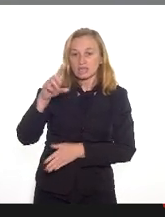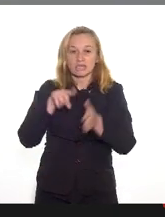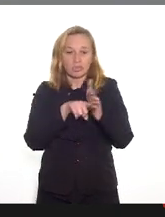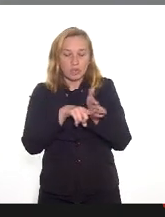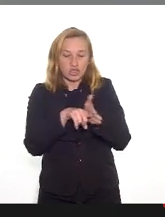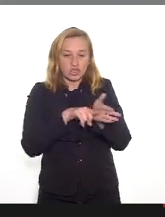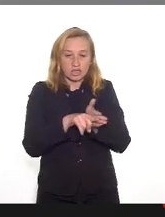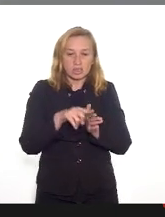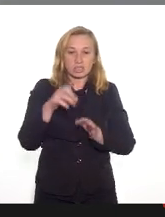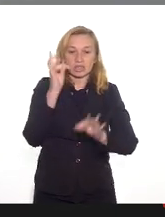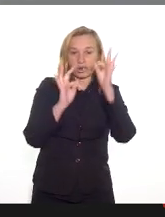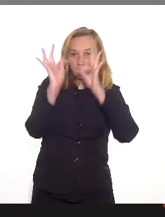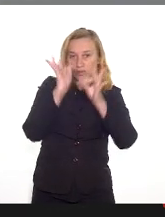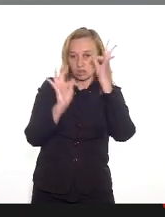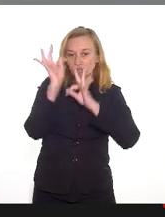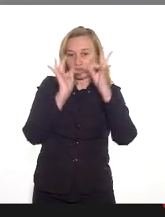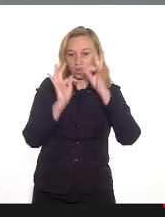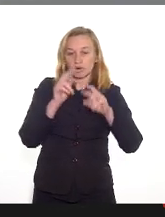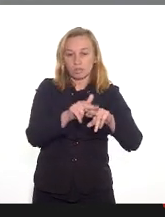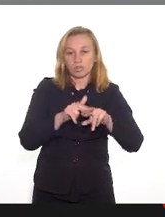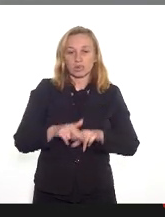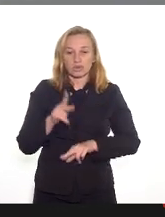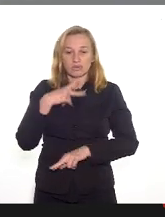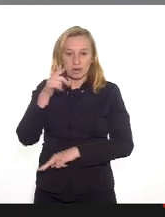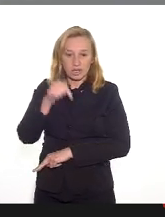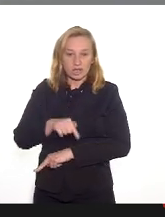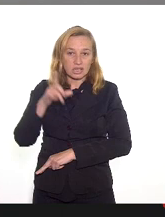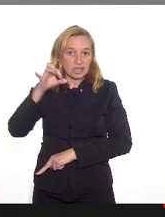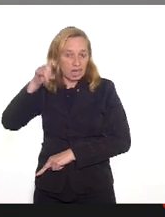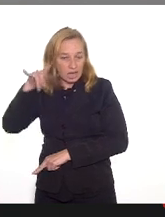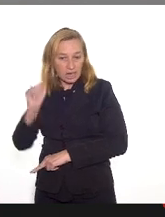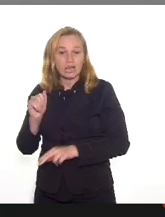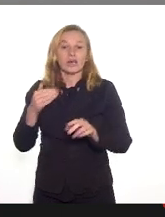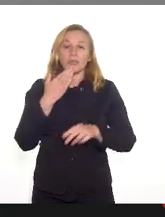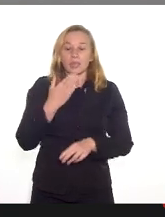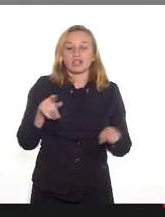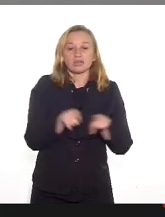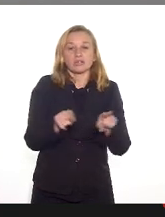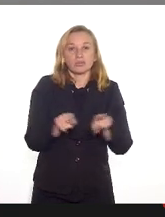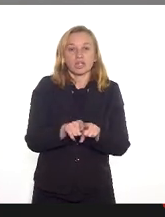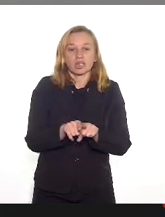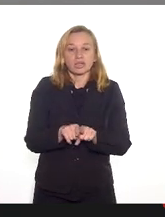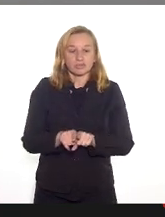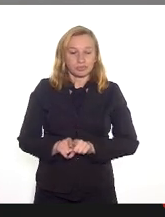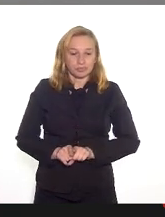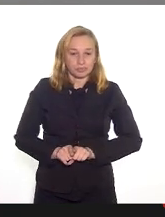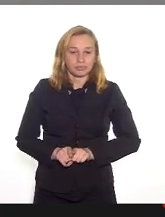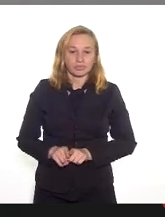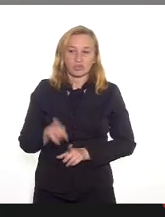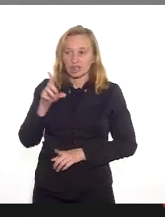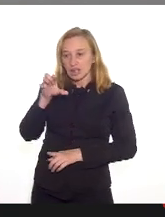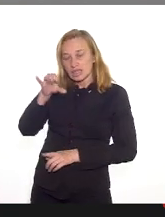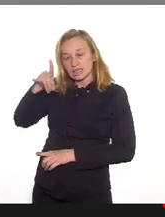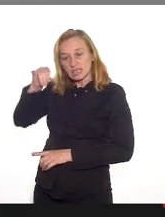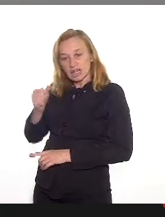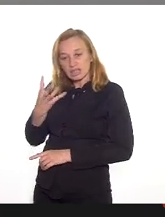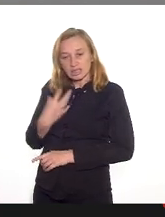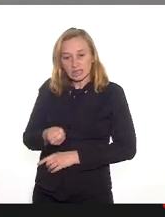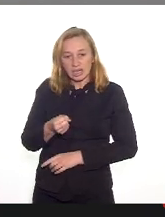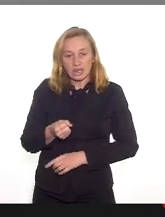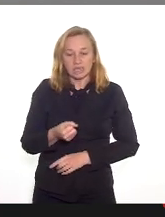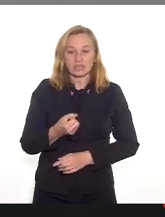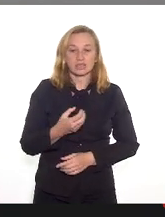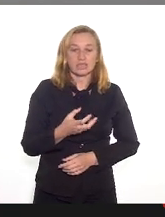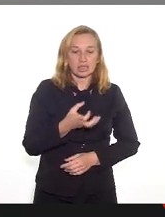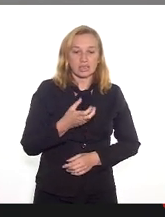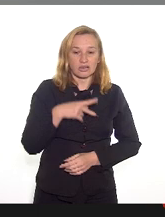e tecnologia. Por isso, faço aqui esse destaque, Célia, e peço também, se a Célia concordar, que aqueles que desejarem fazer